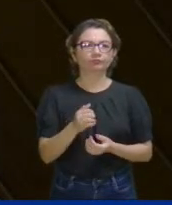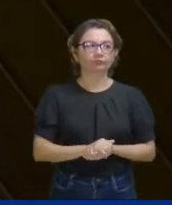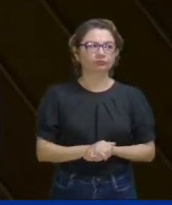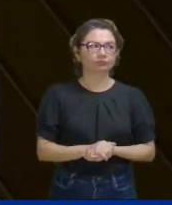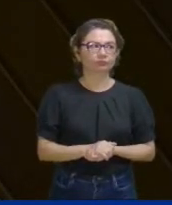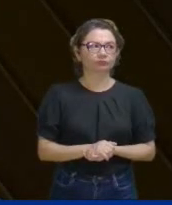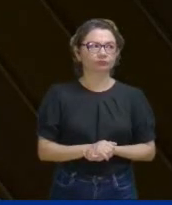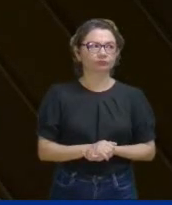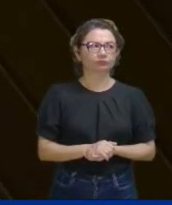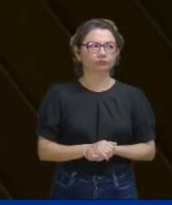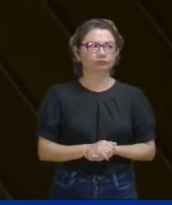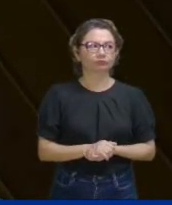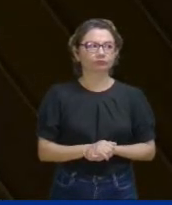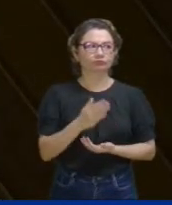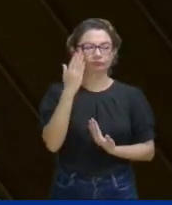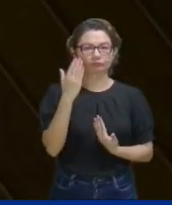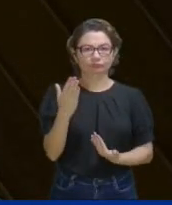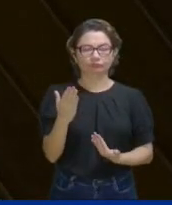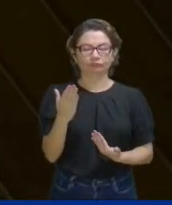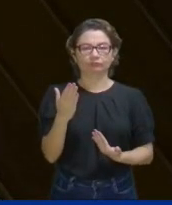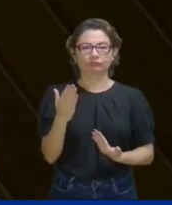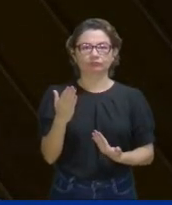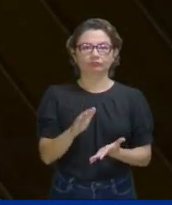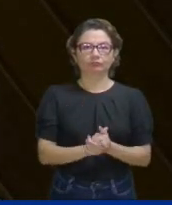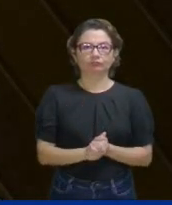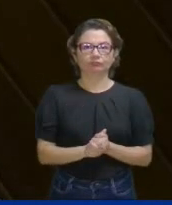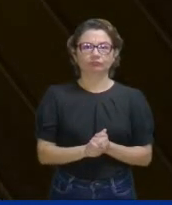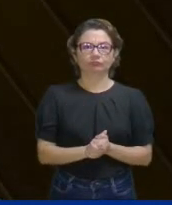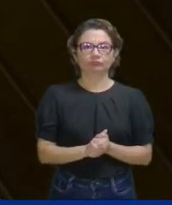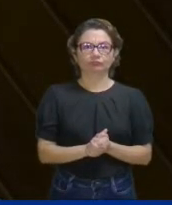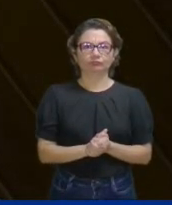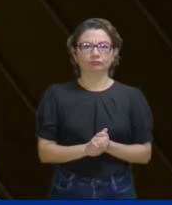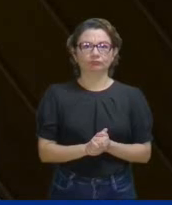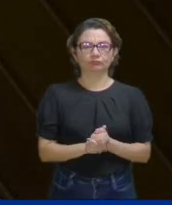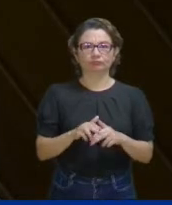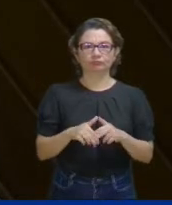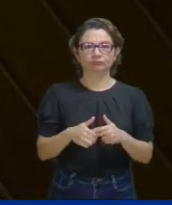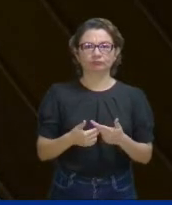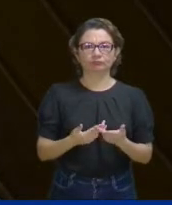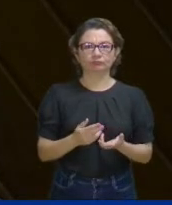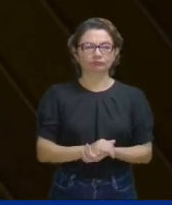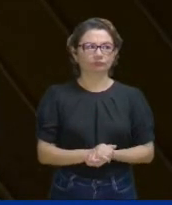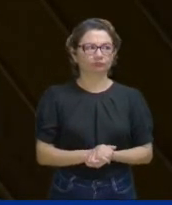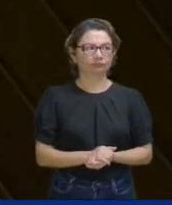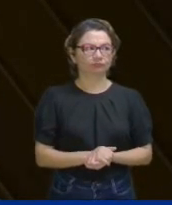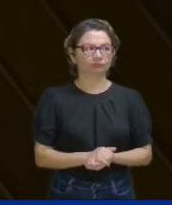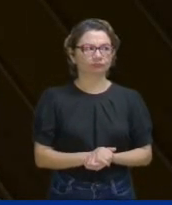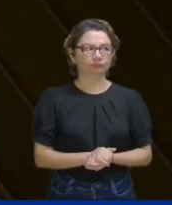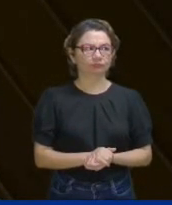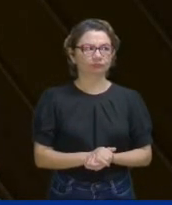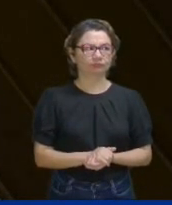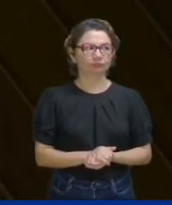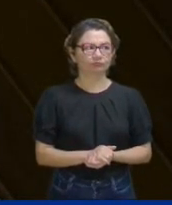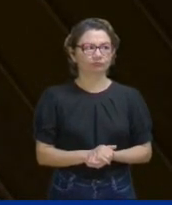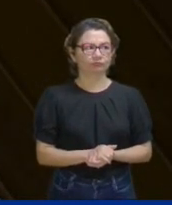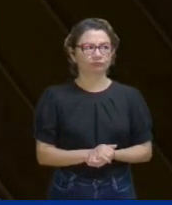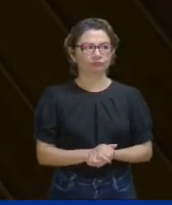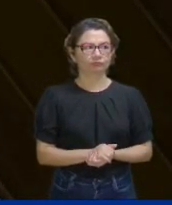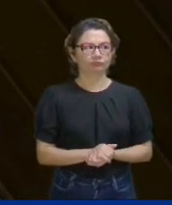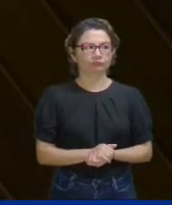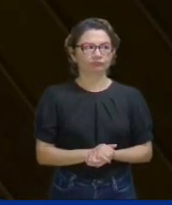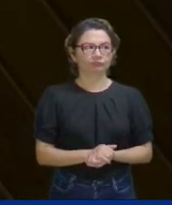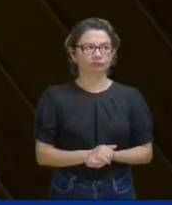para agradecer este tribunal, tá, pela coroa de flores que foi encaminhada